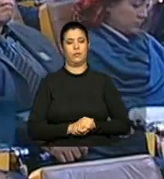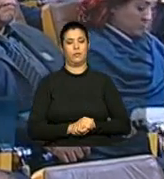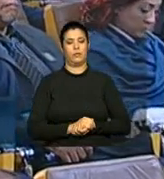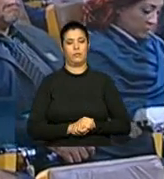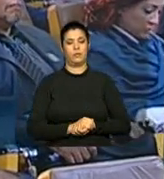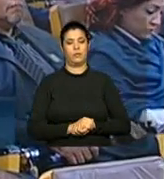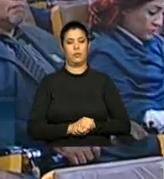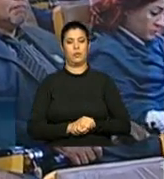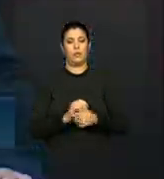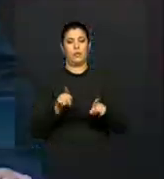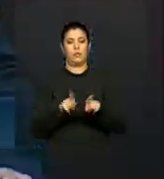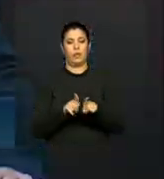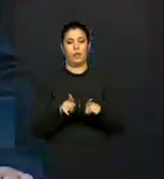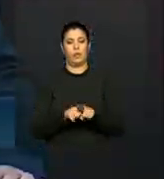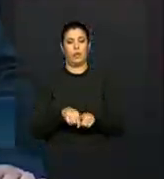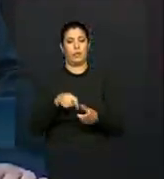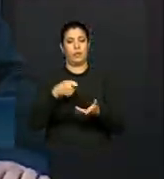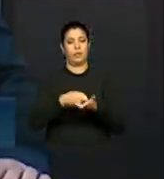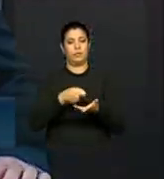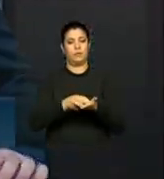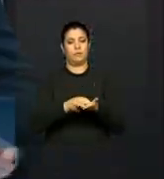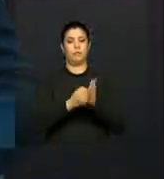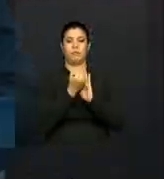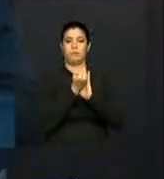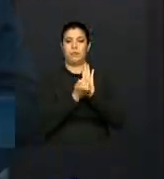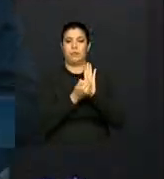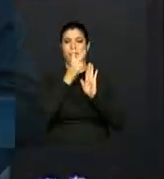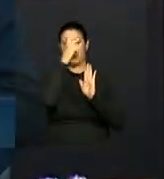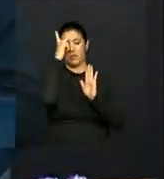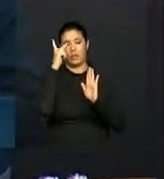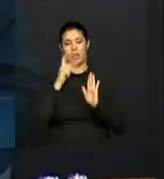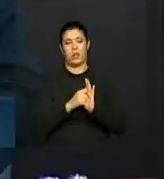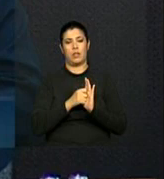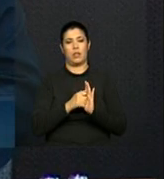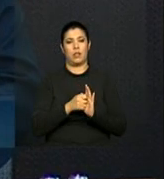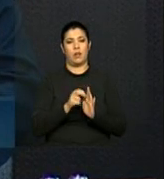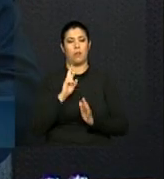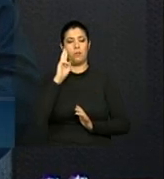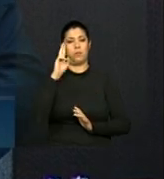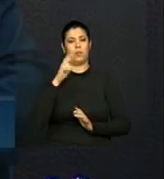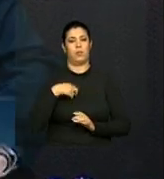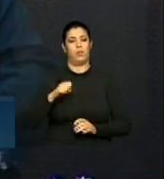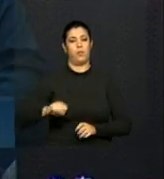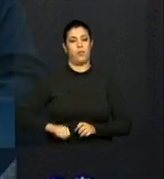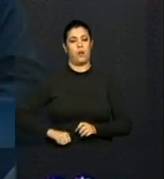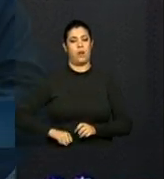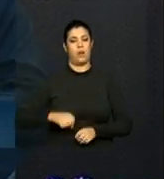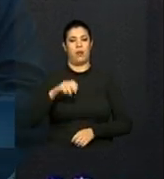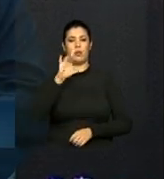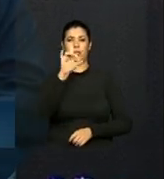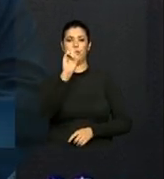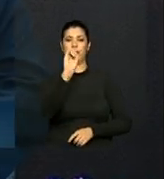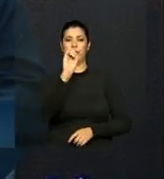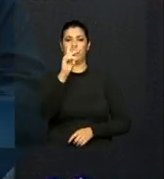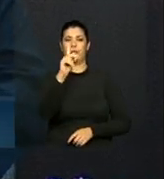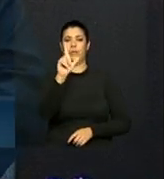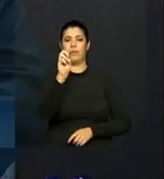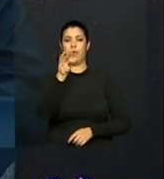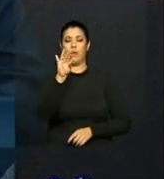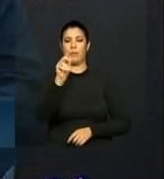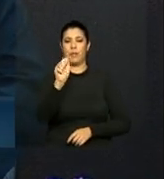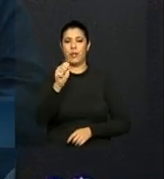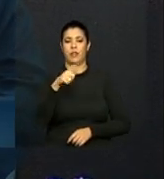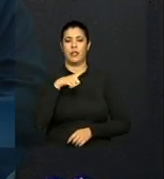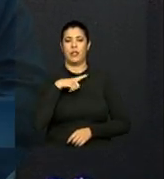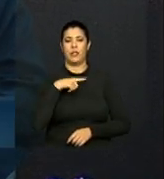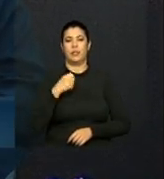Senhoras e senhores, registramos as presenças de autoridades do corpo diplomático creditados no Brasil. representantes da embaixada do